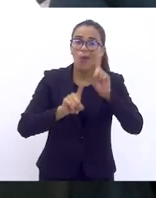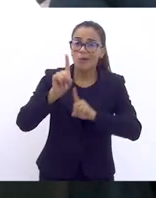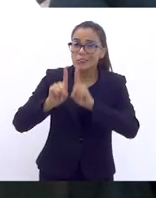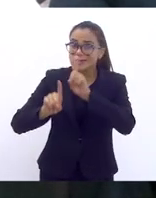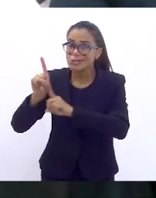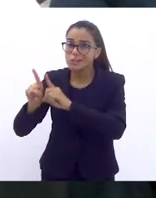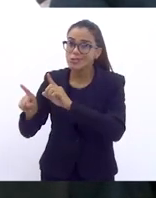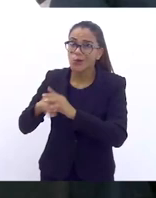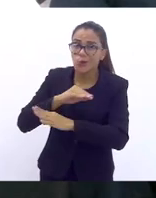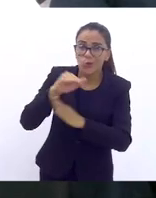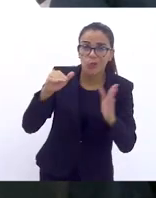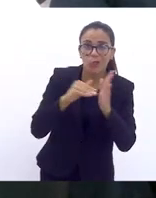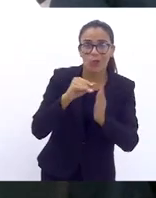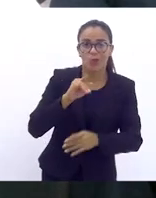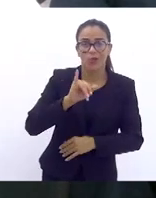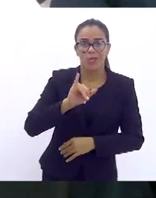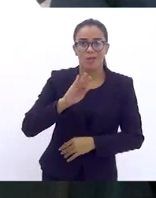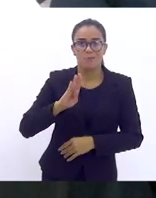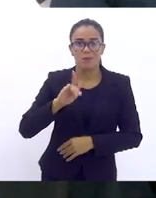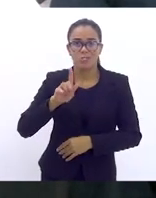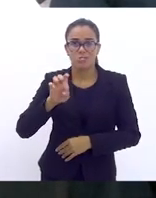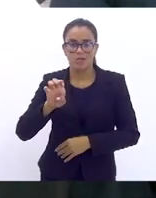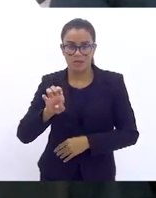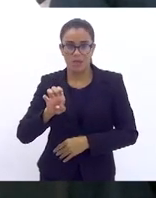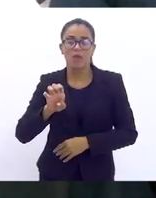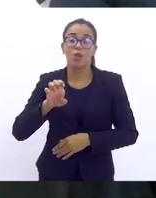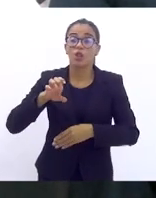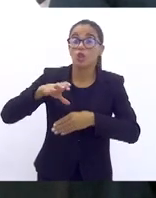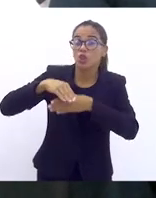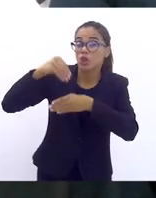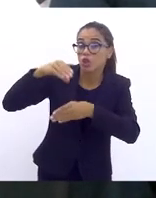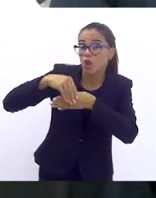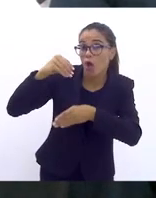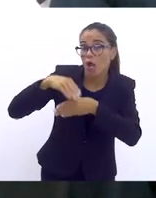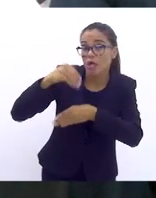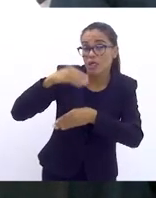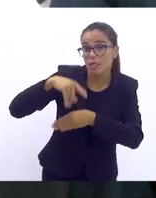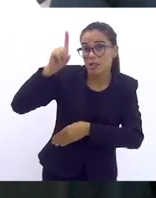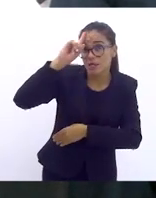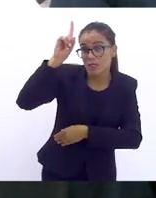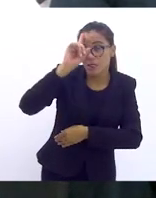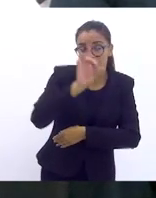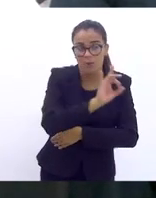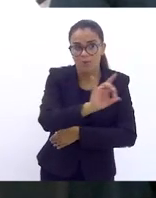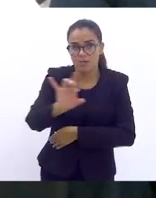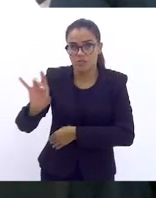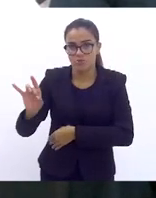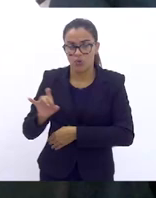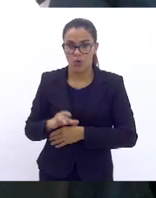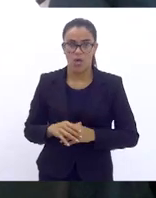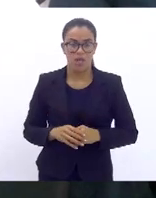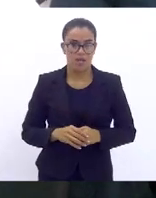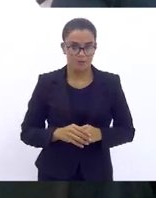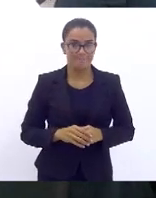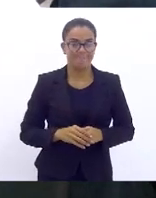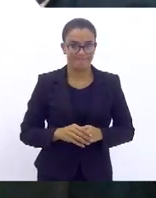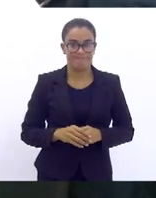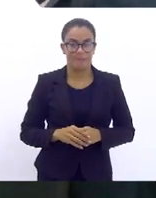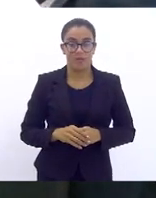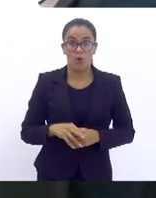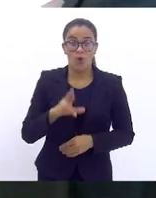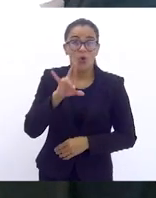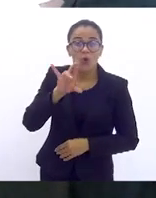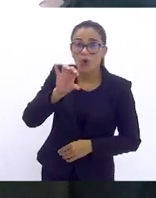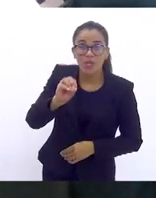são 3,2 por pessoa dia o